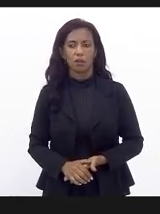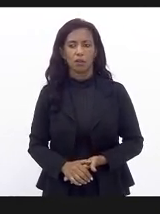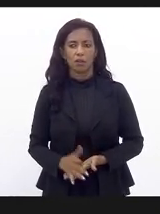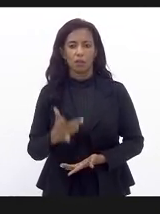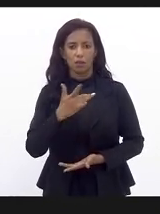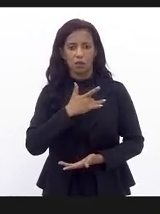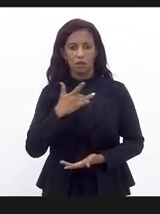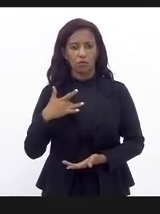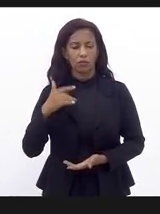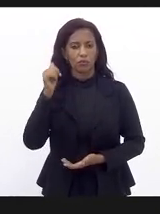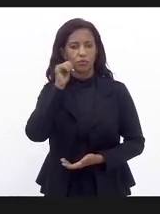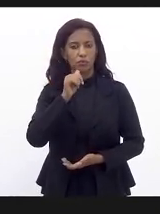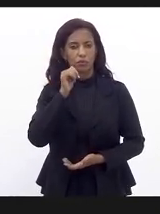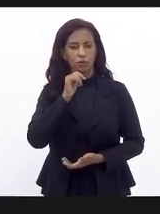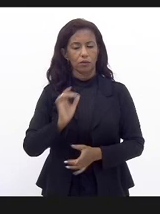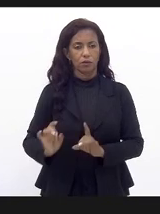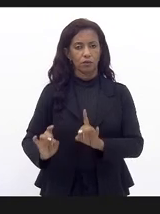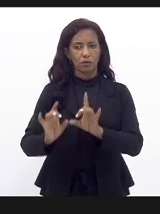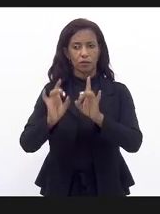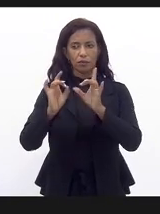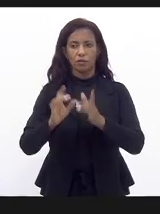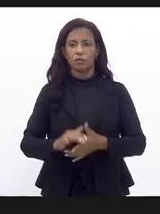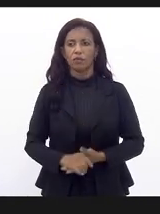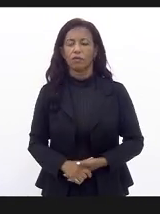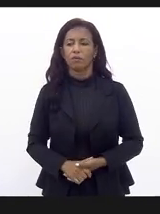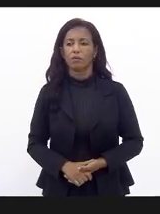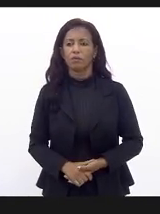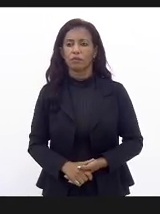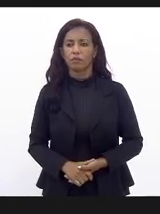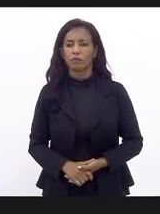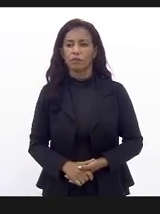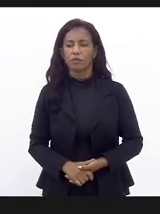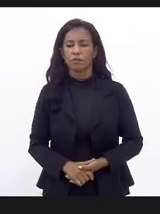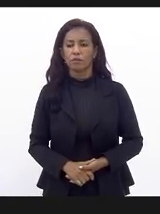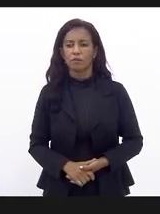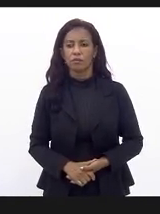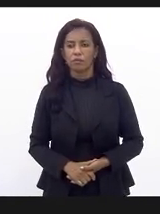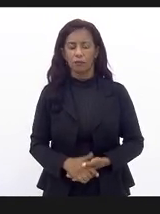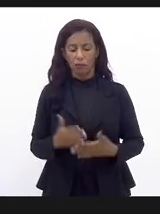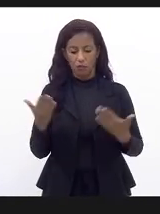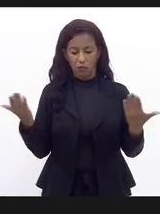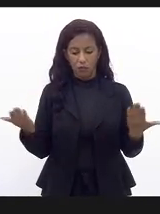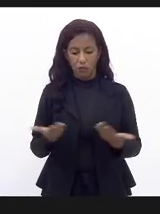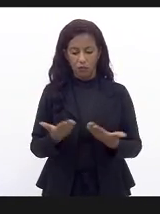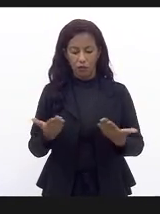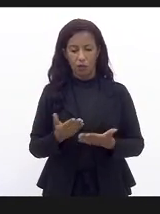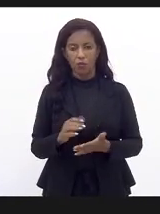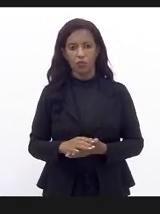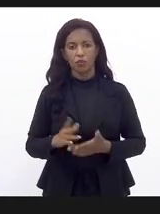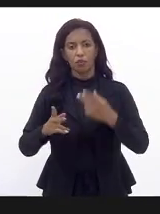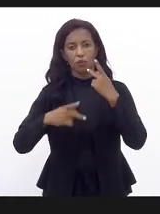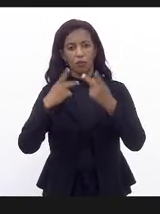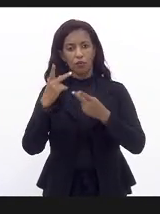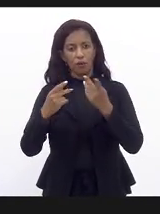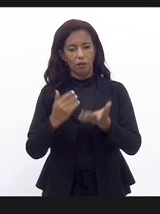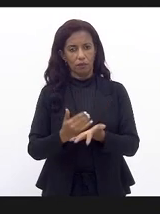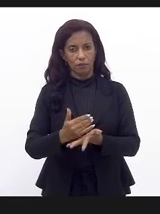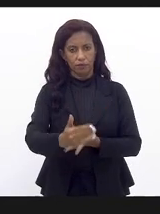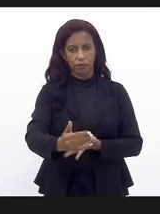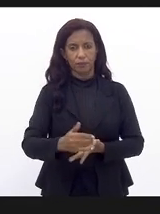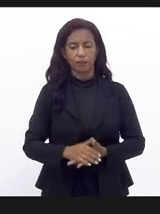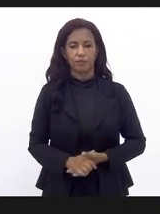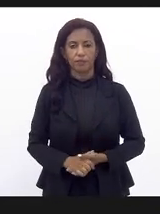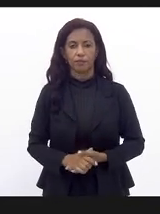da saúde da mulher em especial. Eu hoje, como eu dizia no início da minha